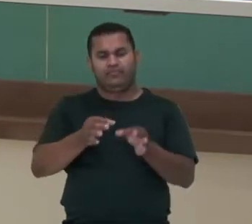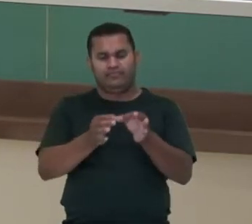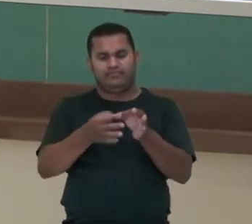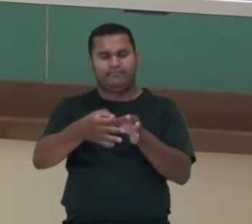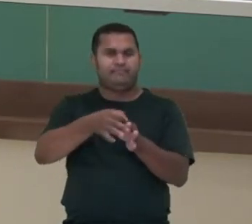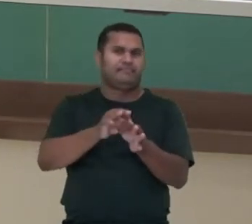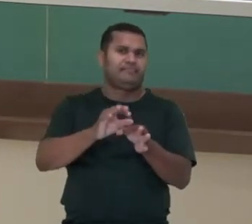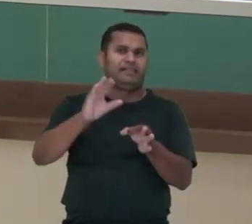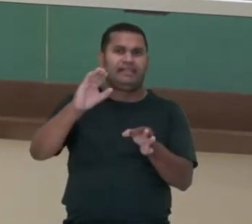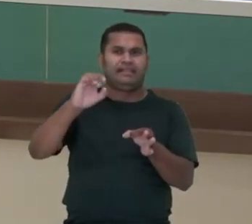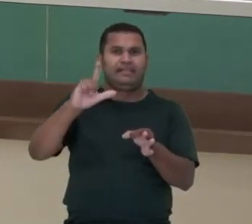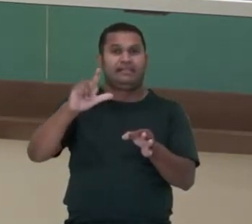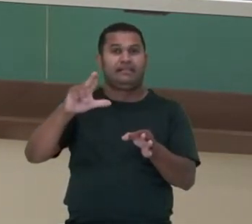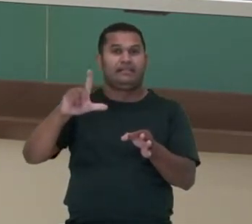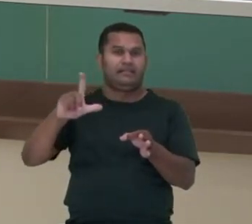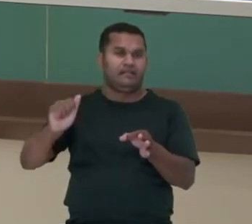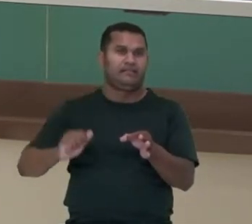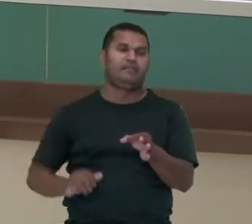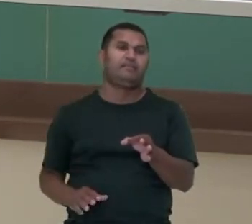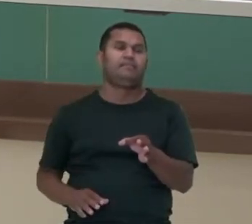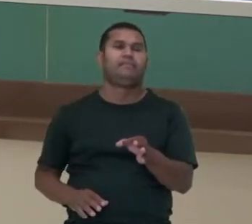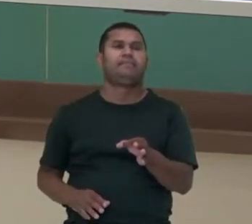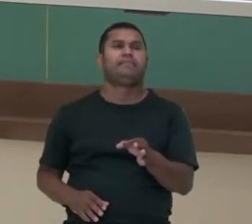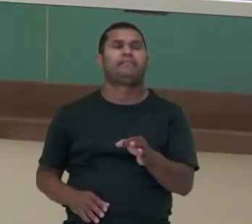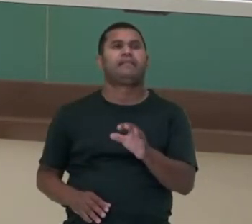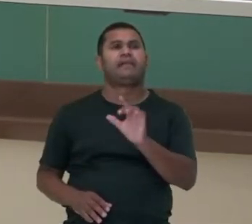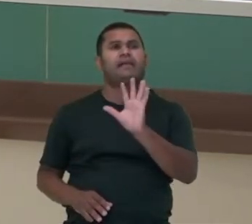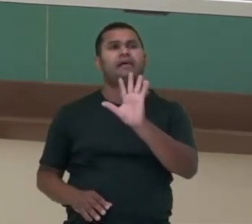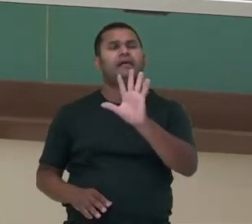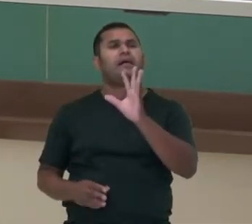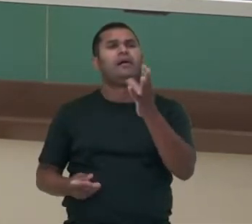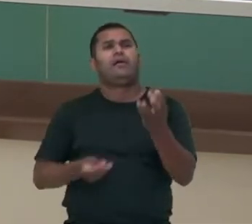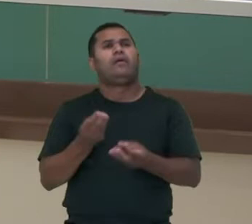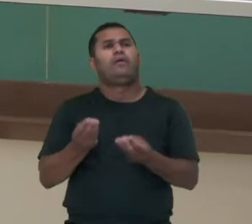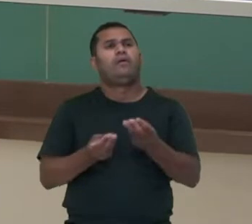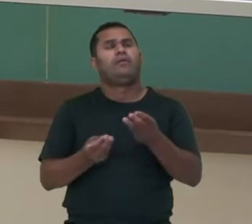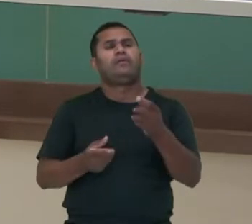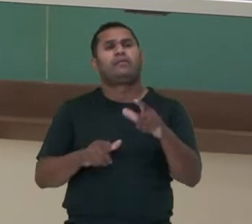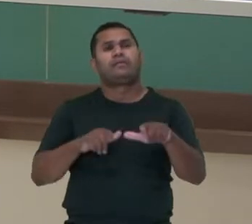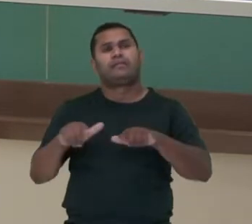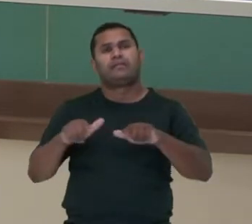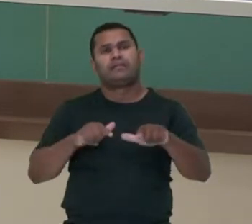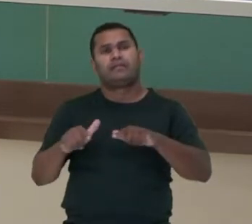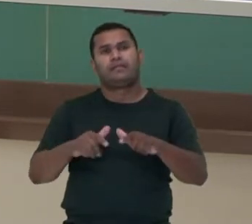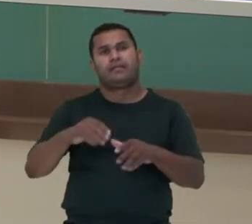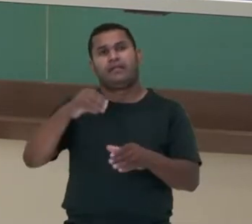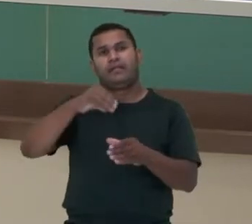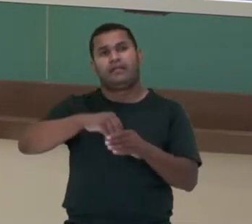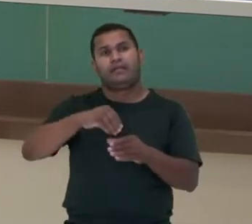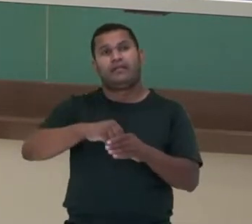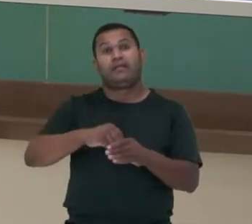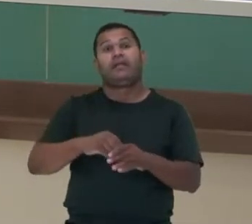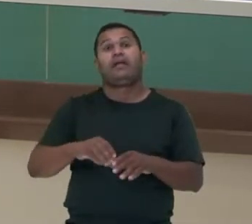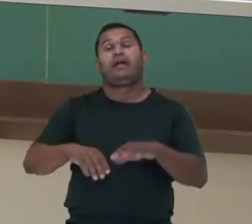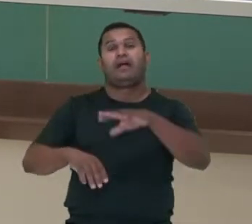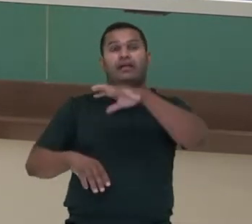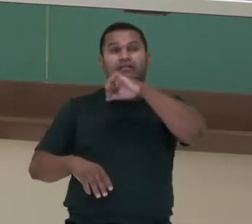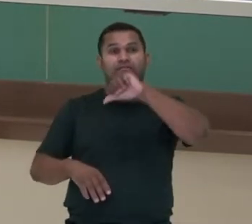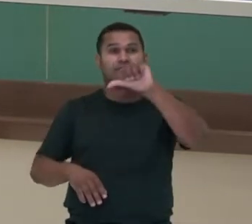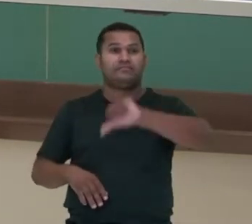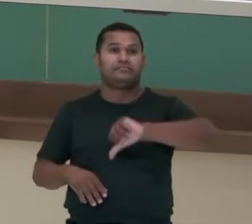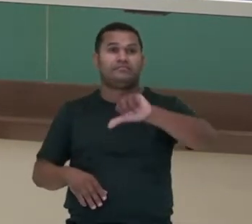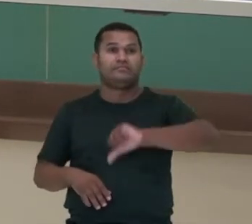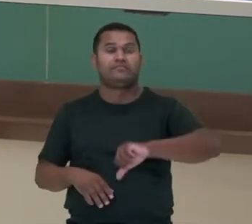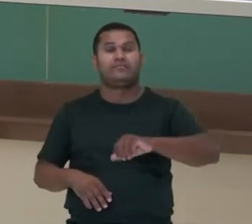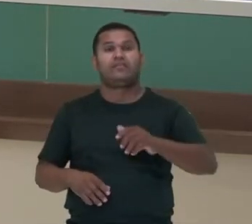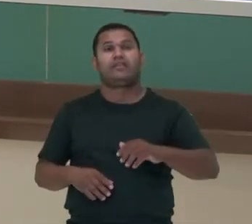dos nucleotídeos, né? Nenhuma alteração estrutural, mesmo assim, ele pode causar uma inatividade ou um erro que pode